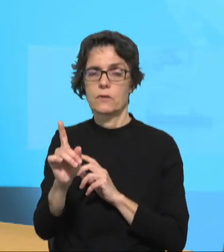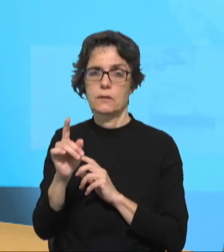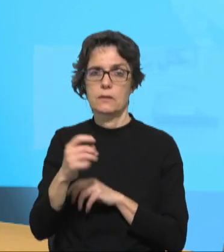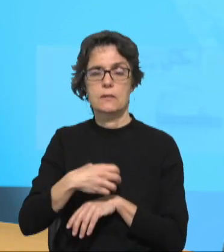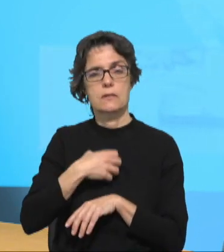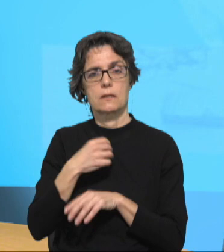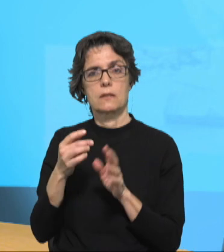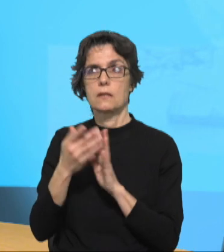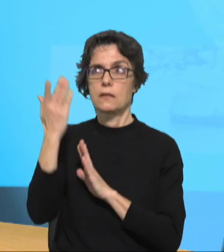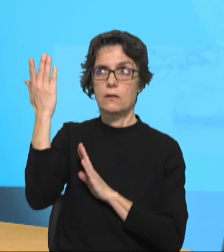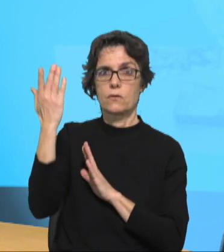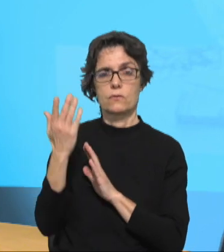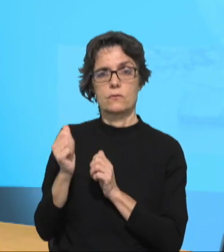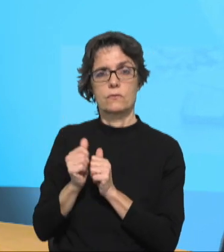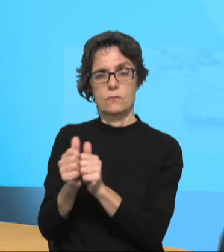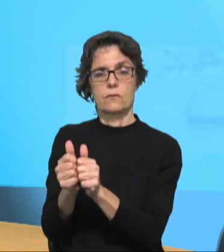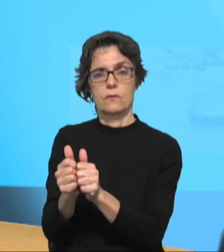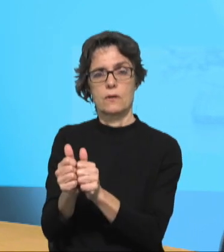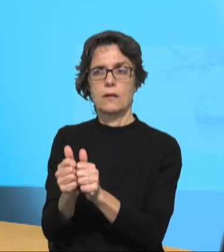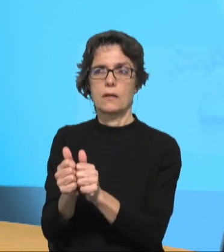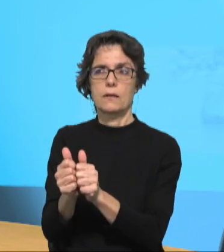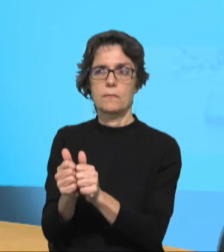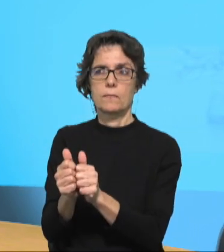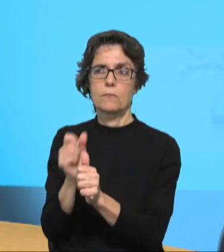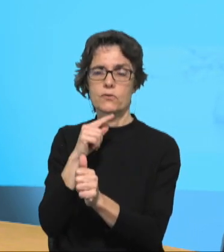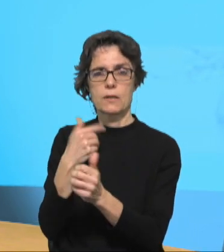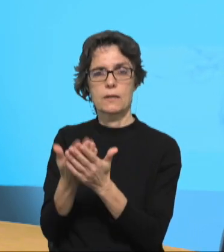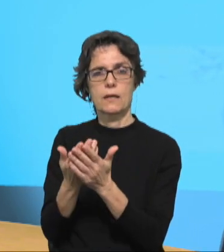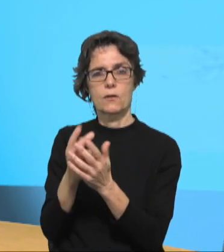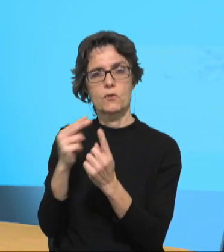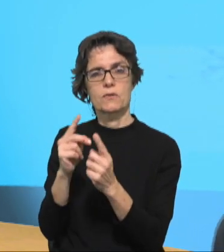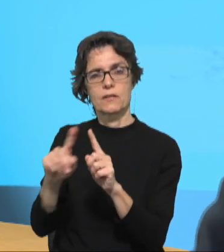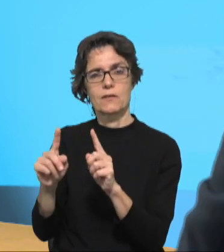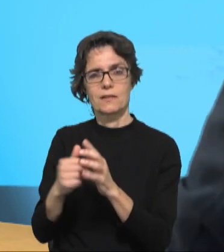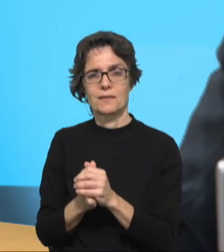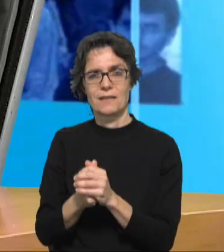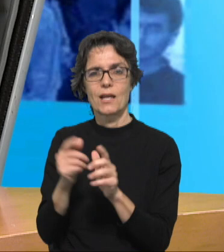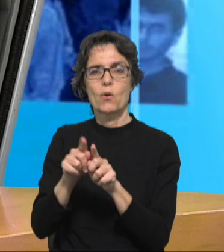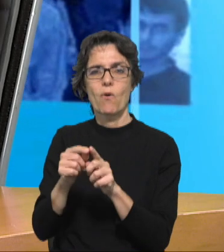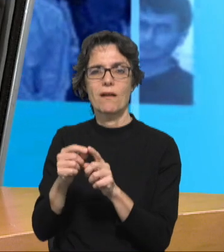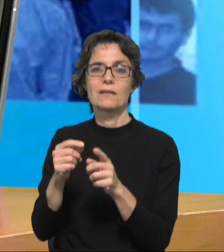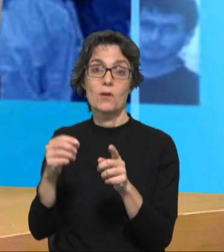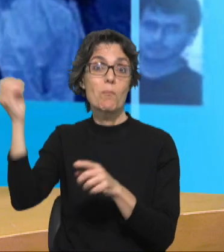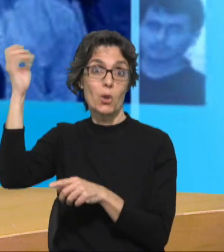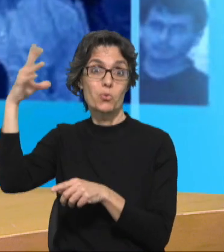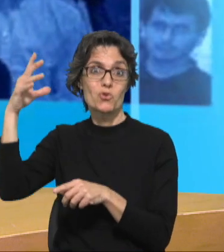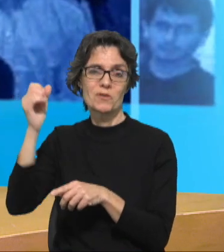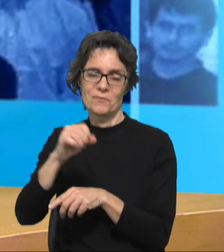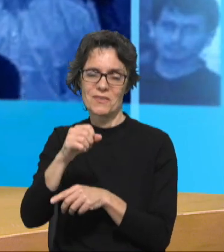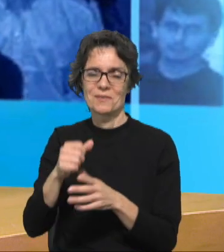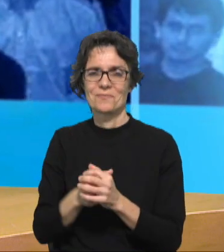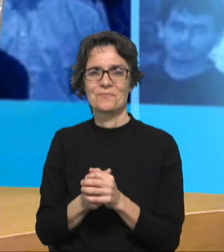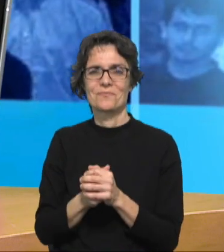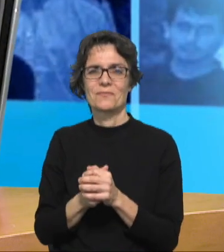por recuperar uma visão diferente do mundo. Exatamente, por ter uma luz, não é? É o tema principal